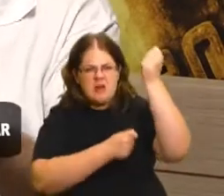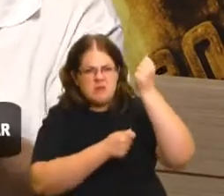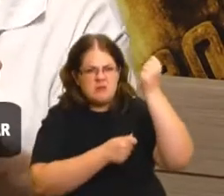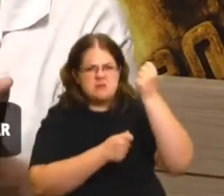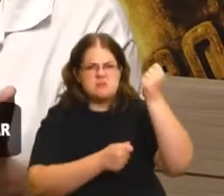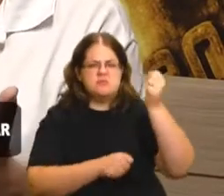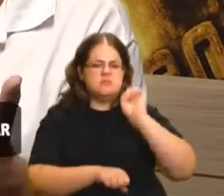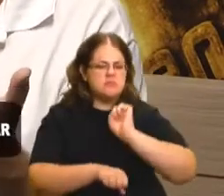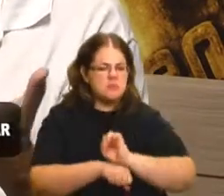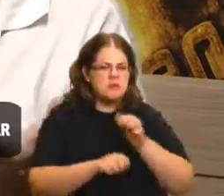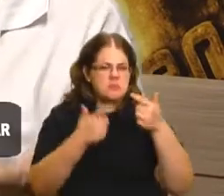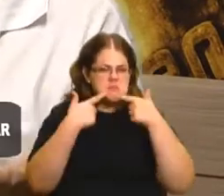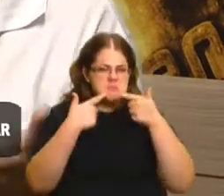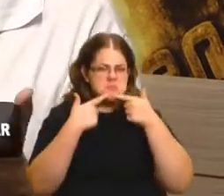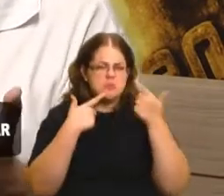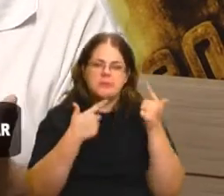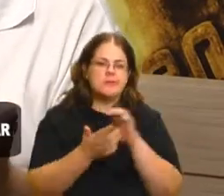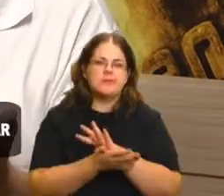greve,